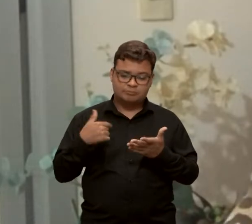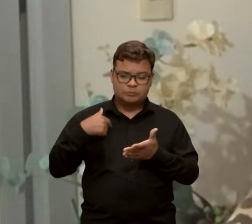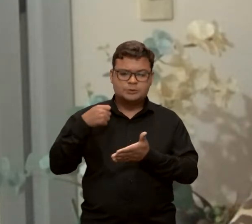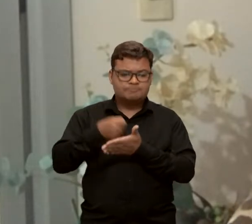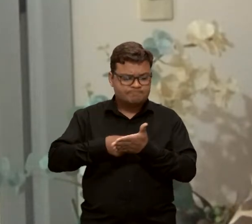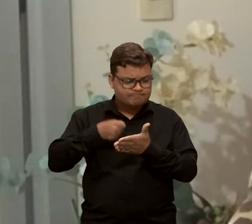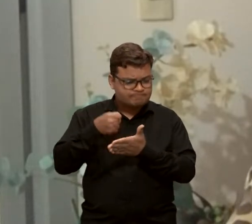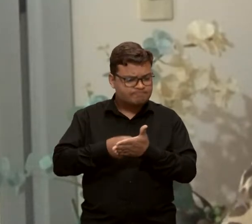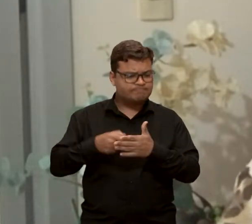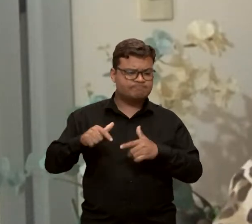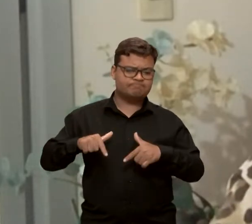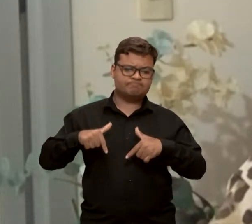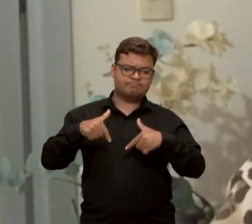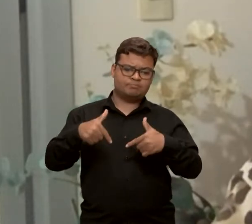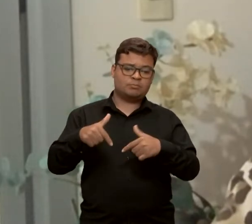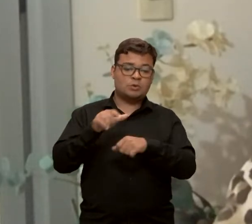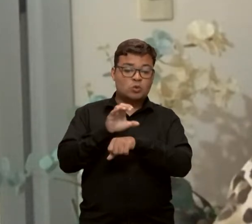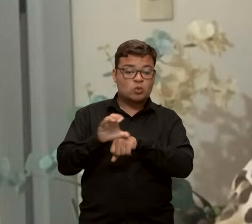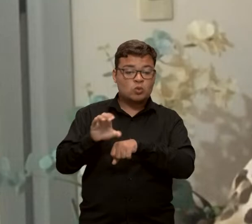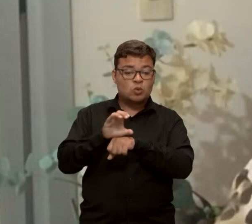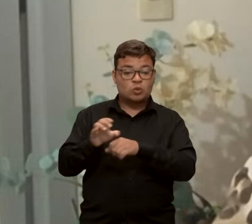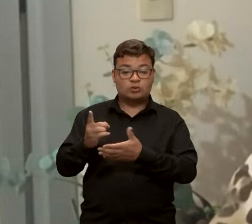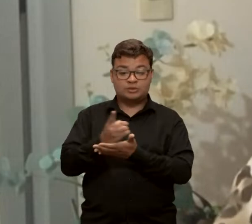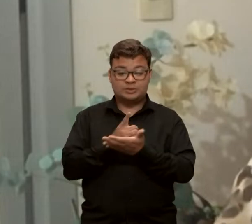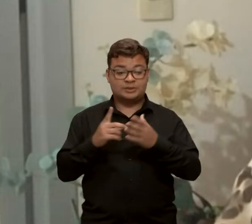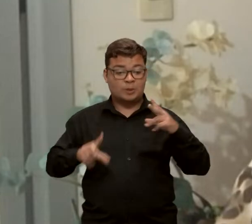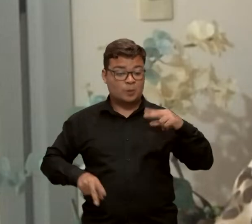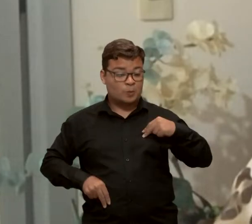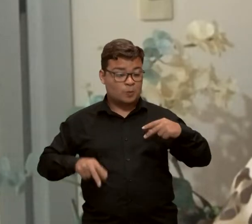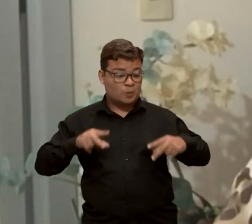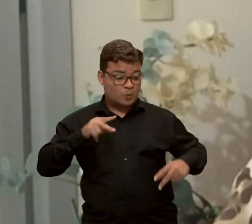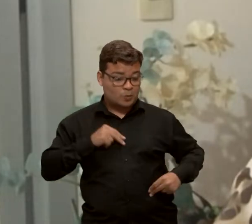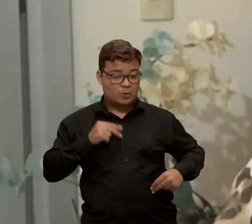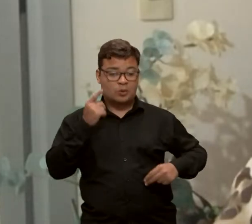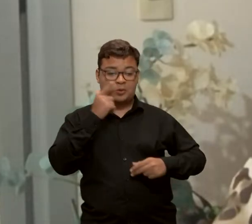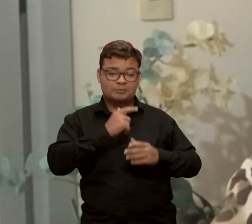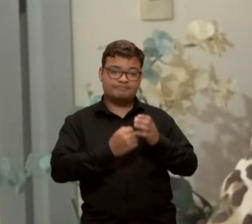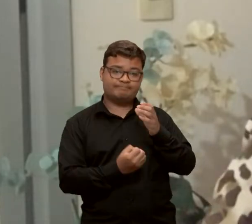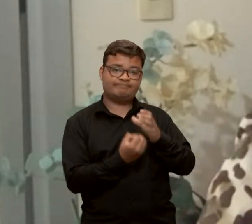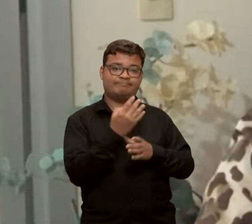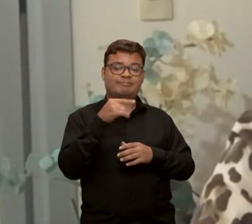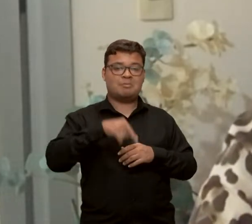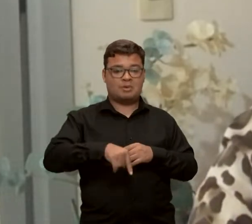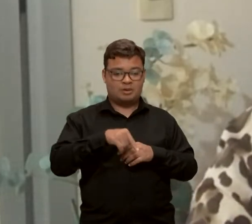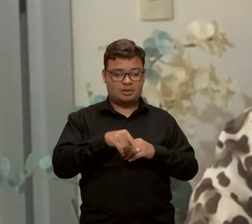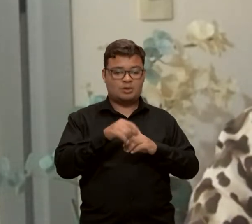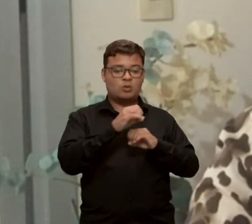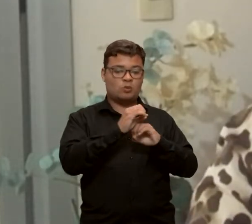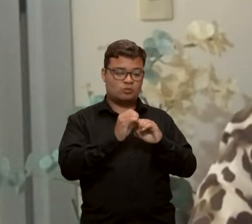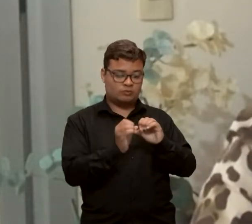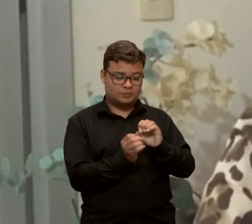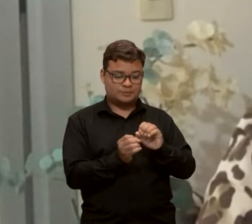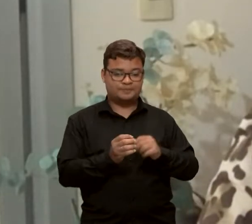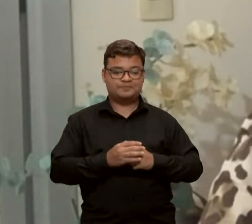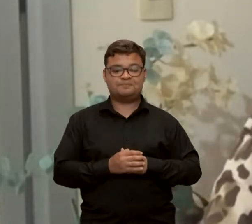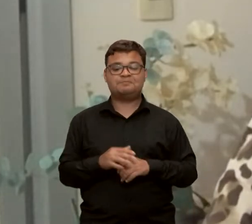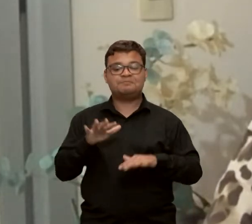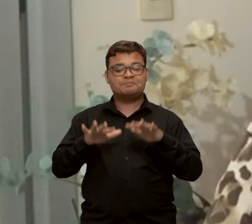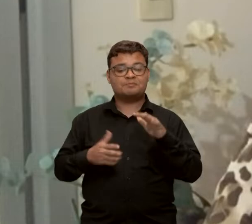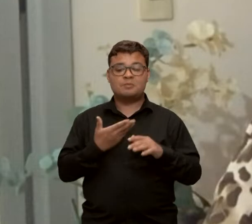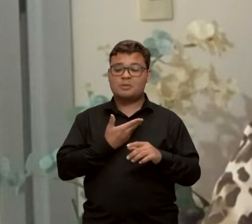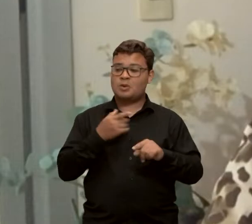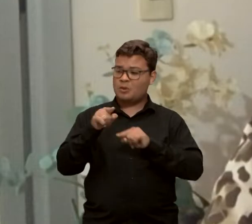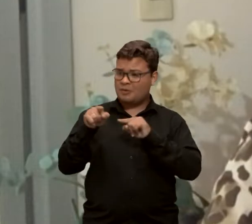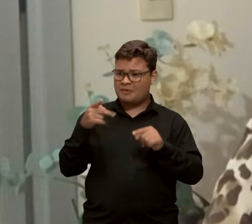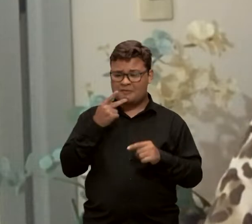batalhei muito para que o curso de design de moda fosse implantado na UFG. Às vezes os meus colegas falavam,